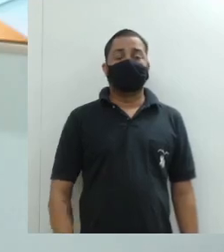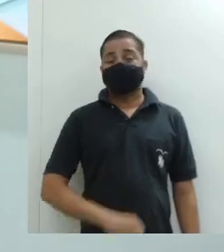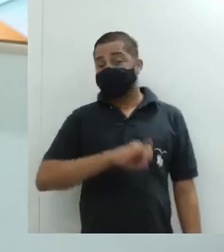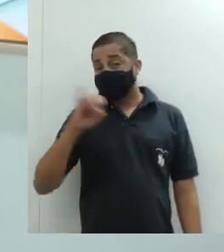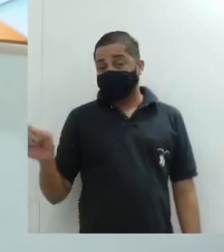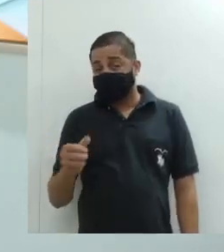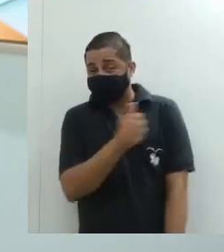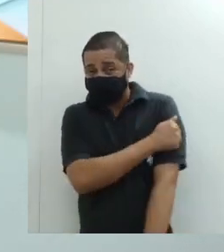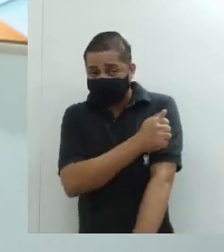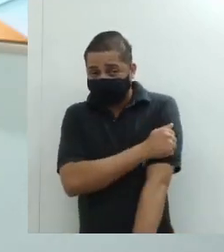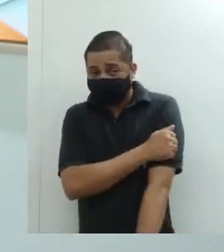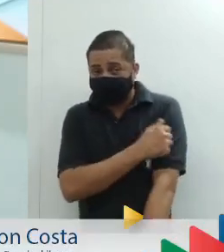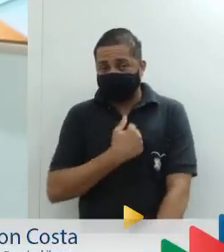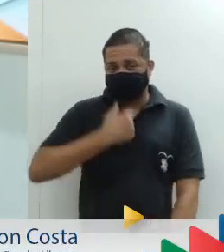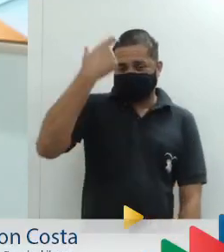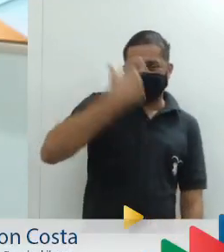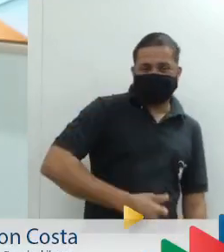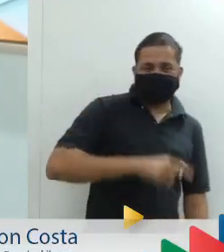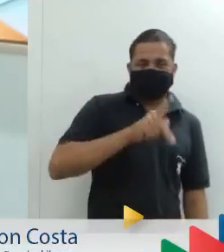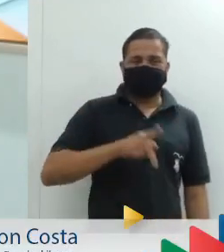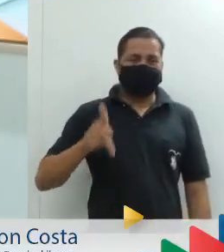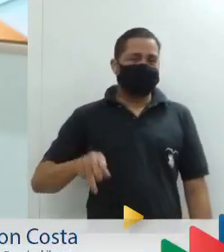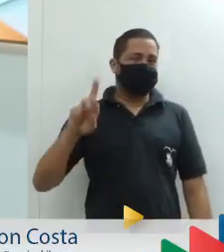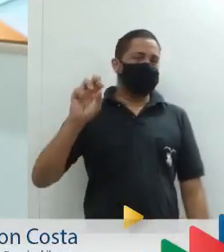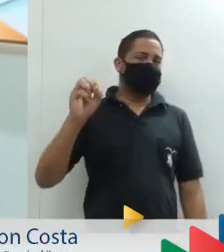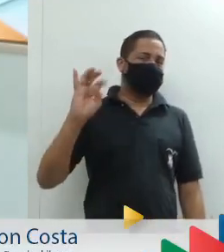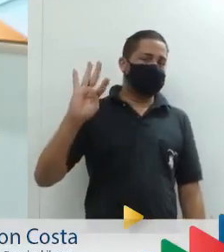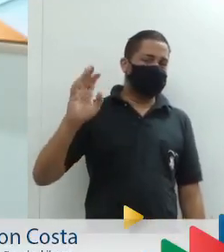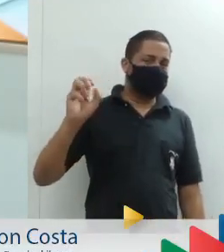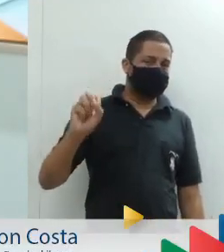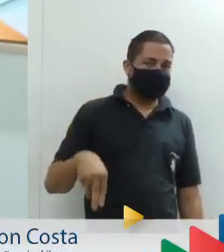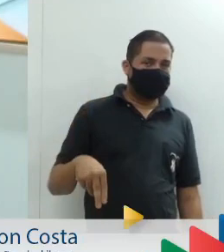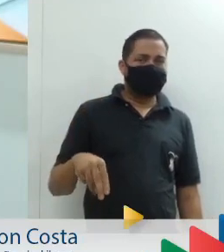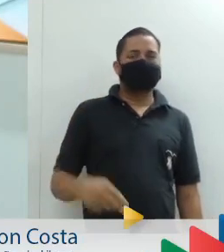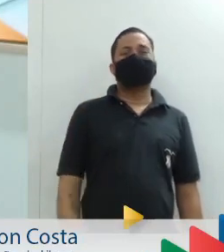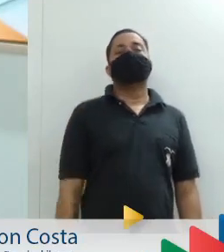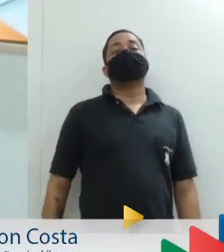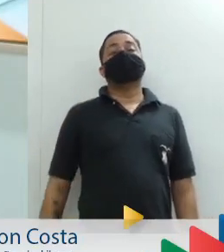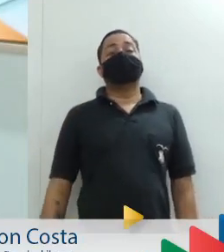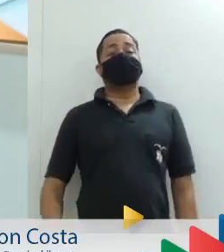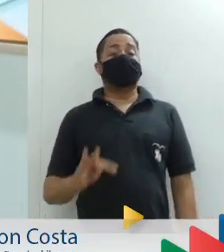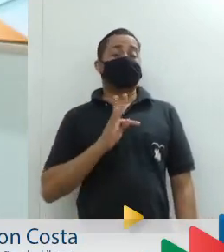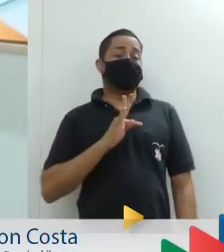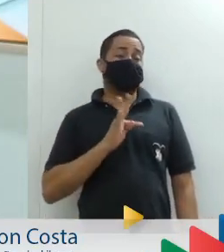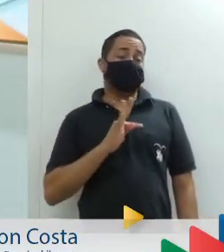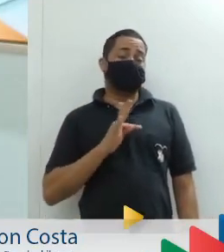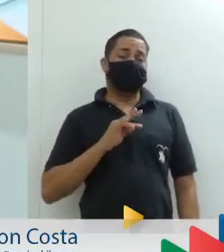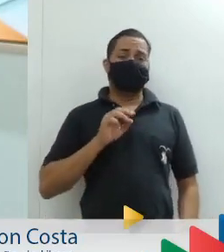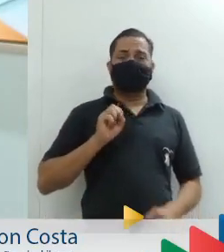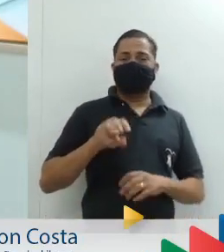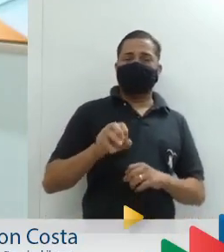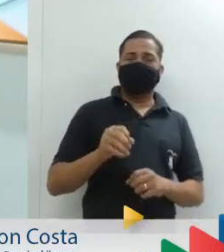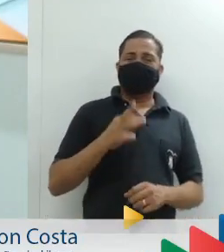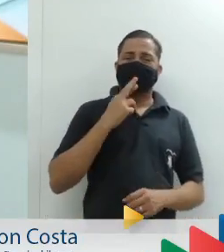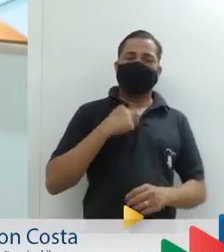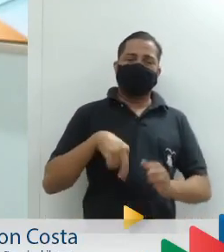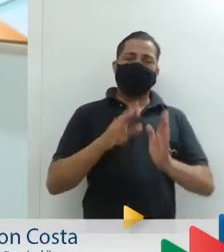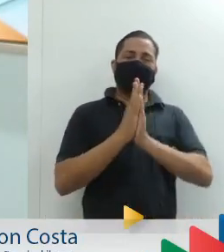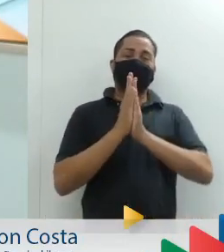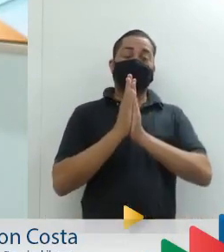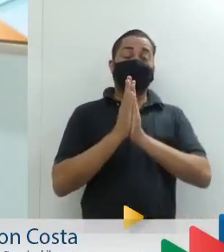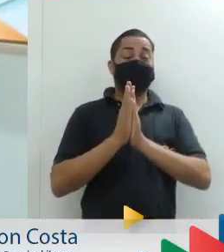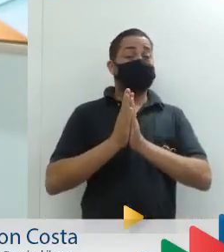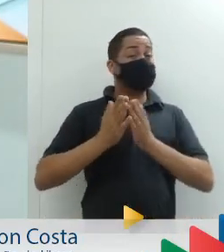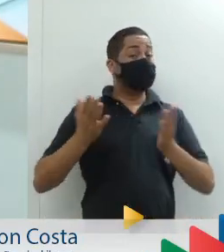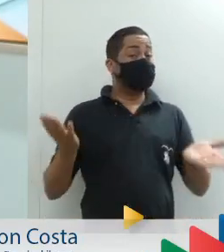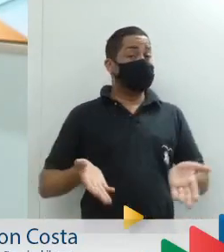Olá, estudantes! Eu sou o professor Robson Anselmo Tavares, professor técnico de ensino religioso, e hoje nós